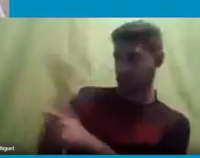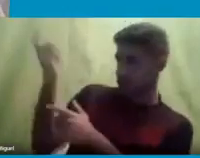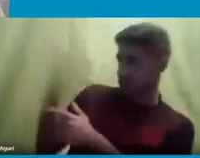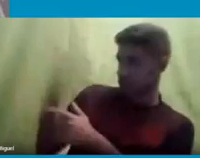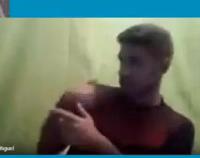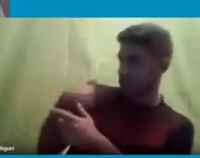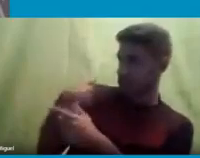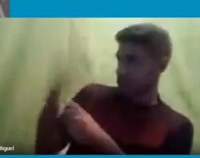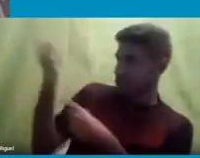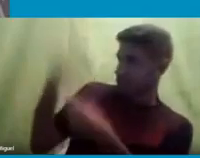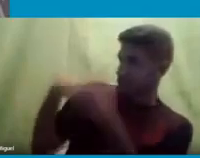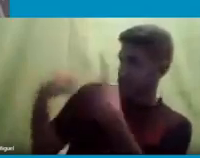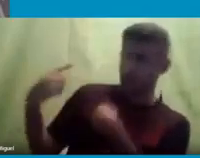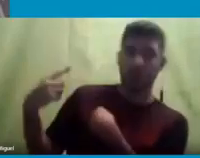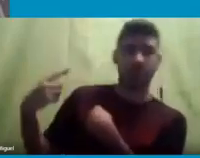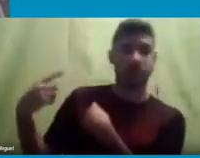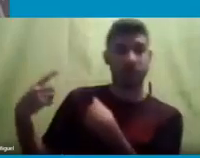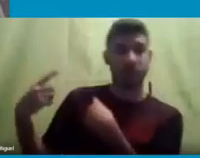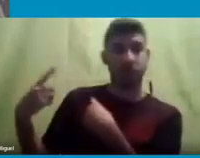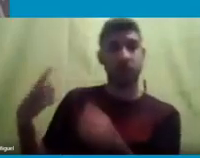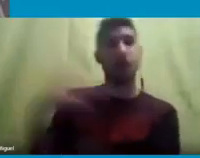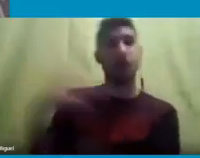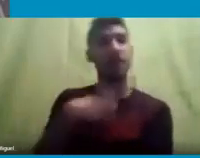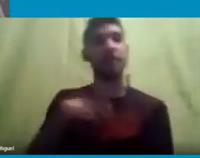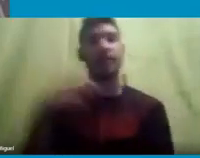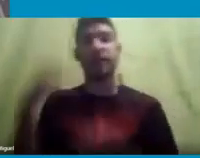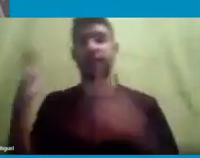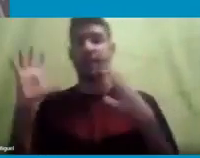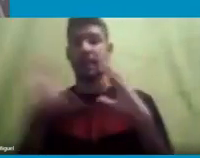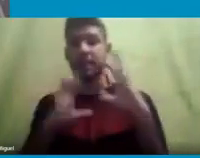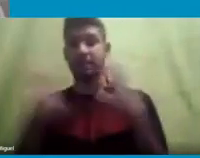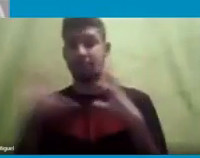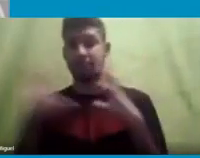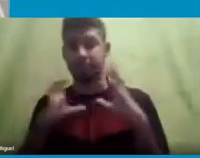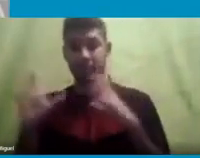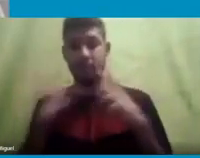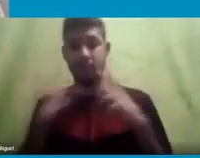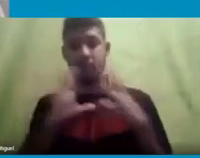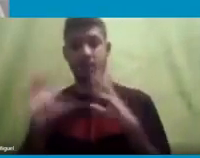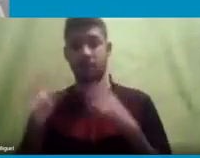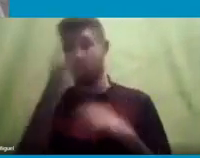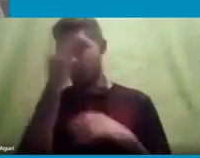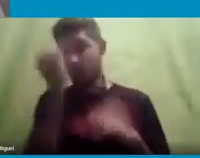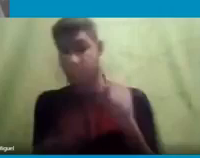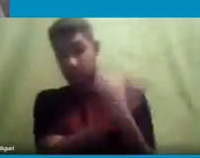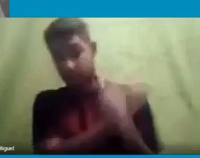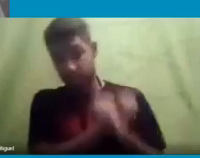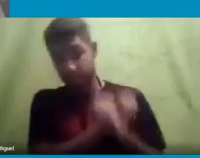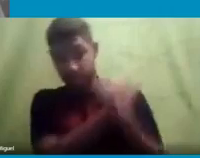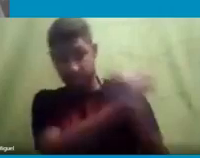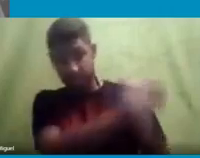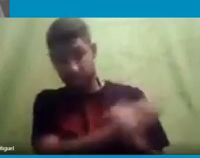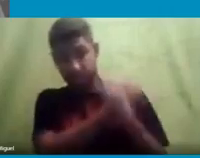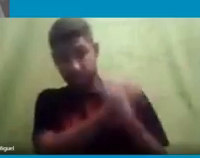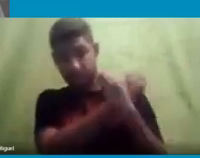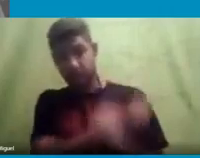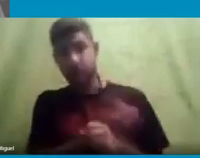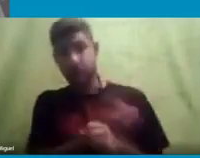teve, né, eu me sinto em guerra. Os escravizados foram prisioneiros de